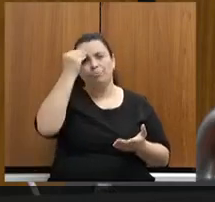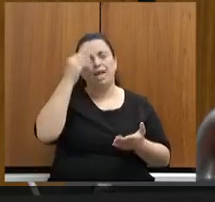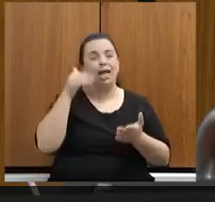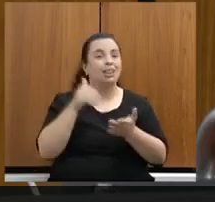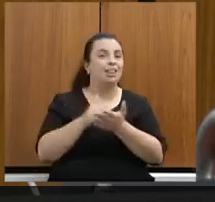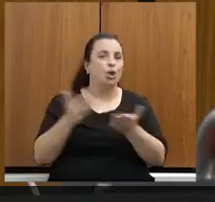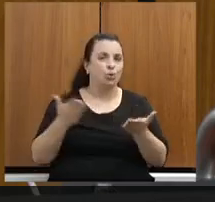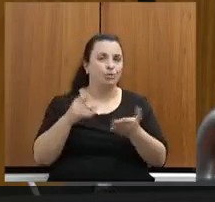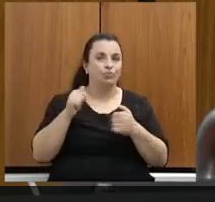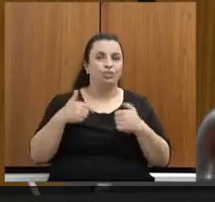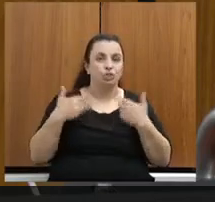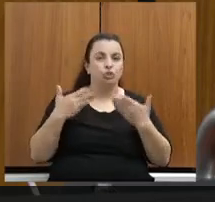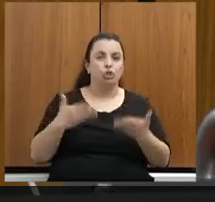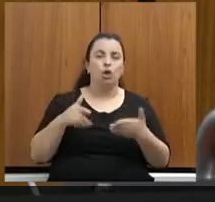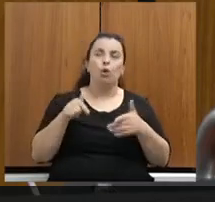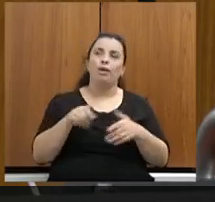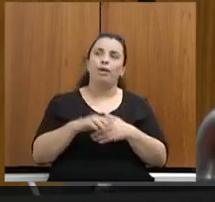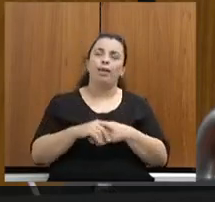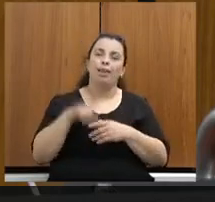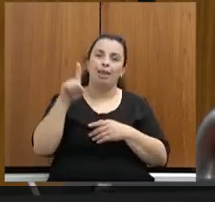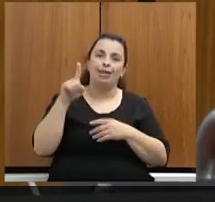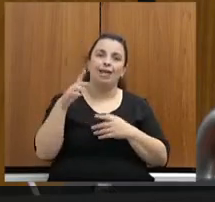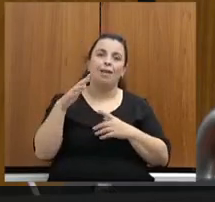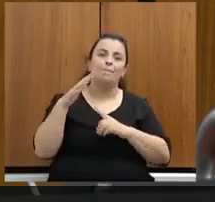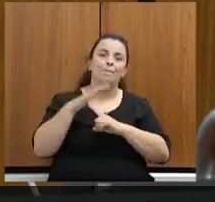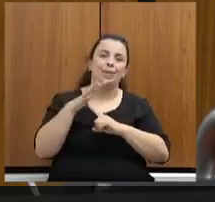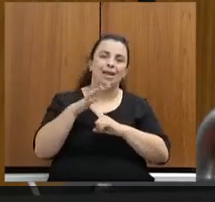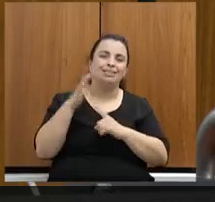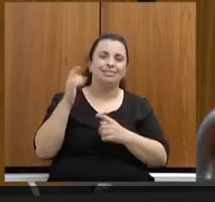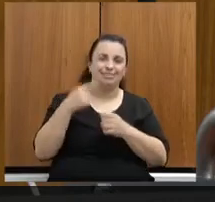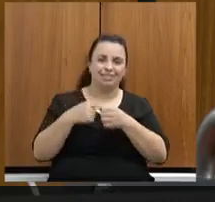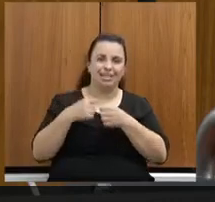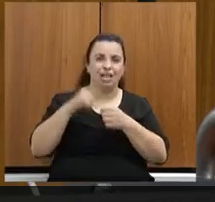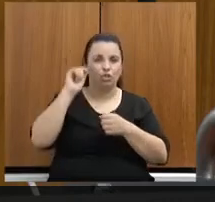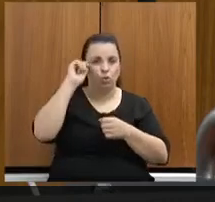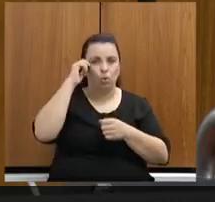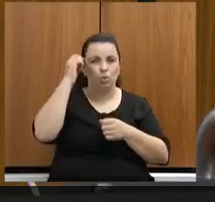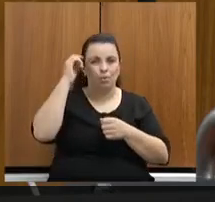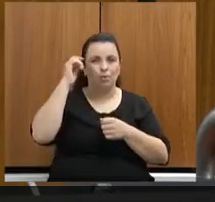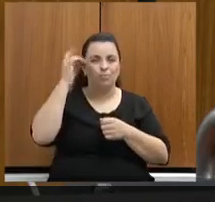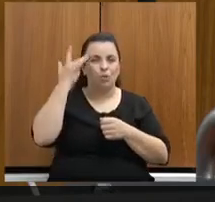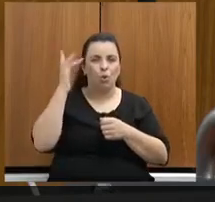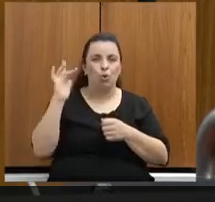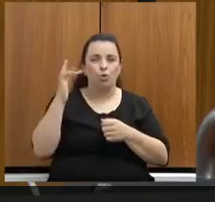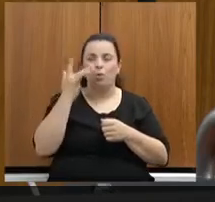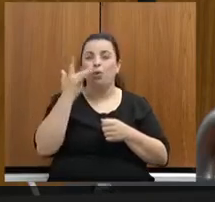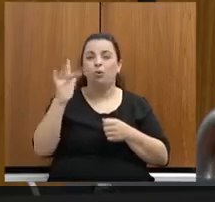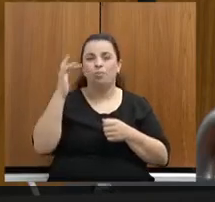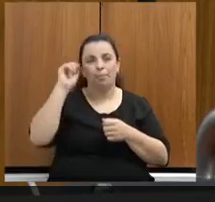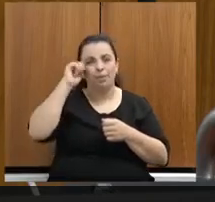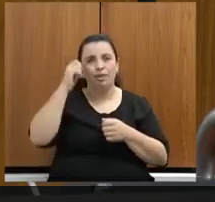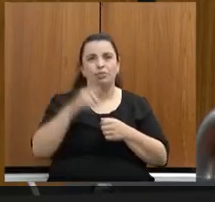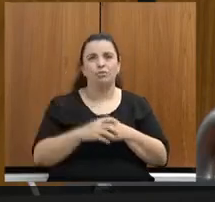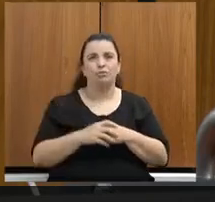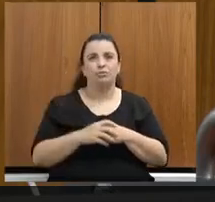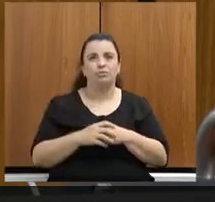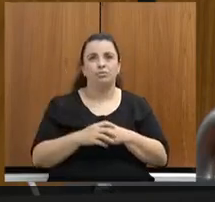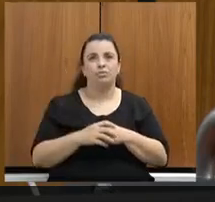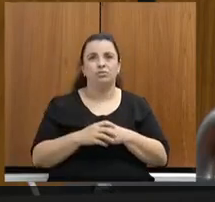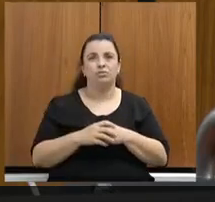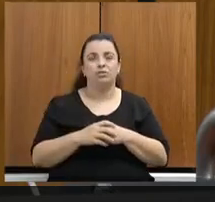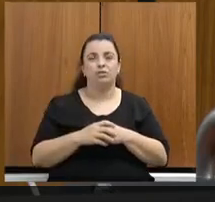Ouro Preto seus companheiros jogaram gás de pimenta